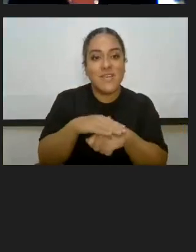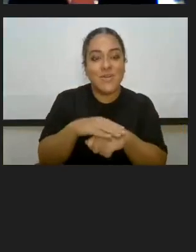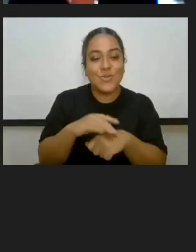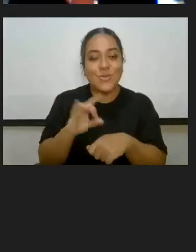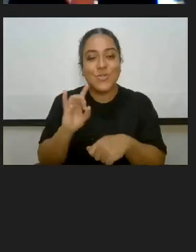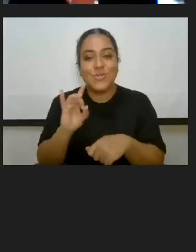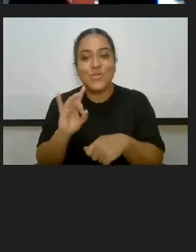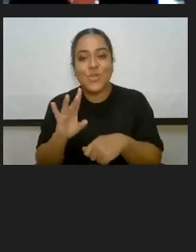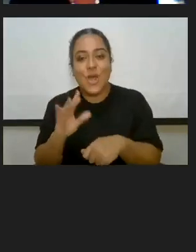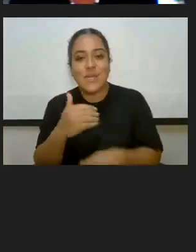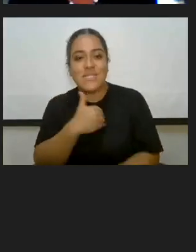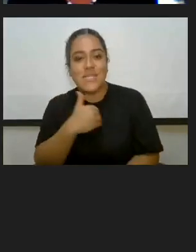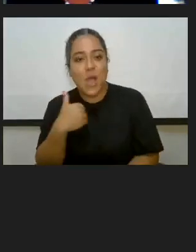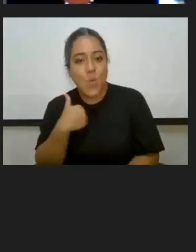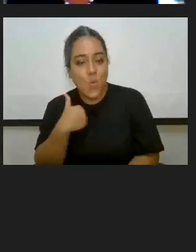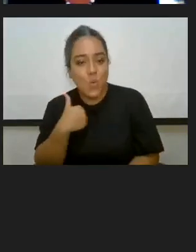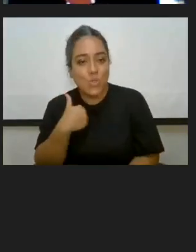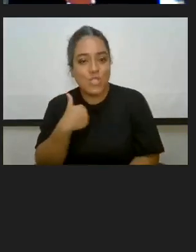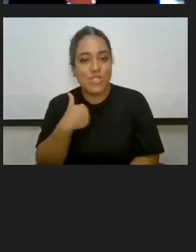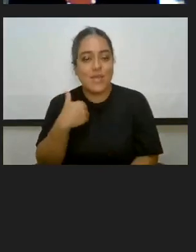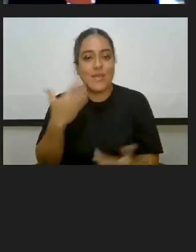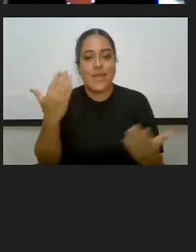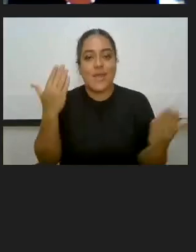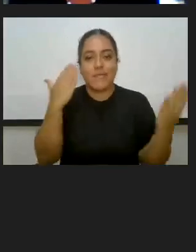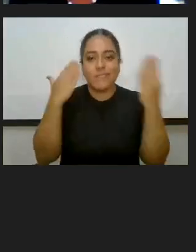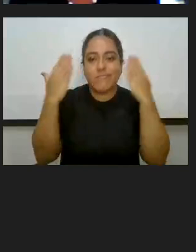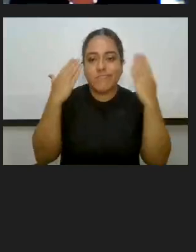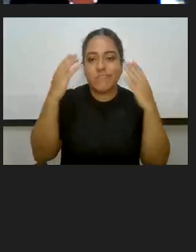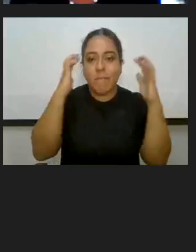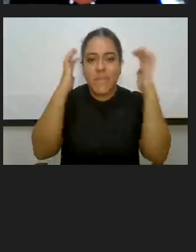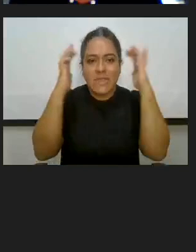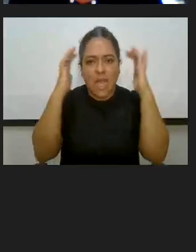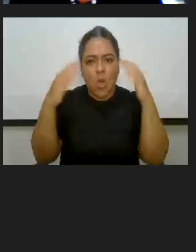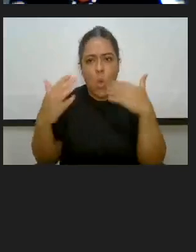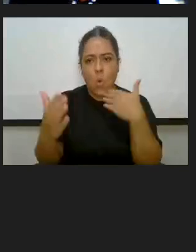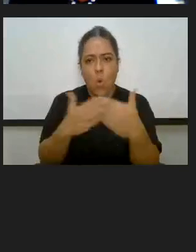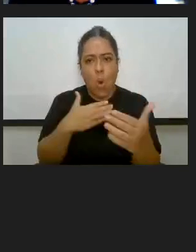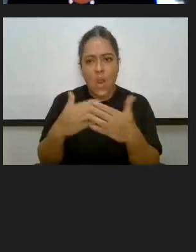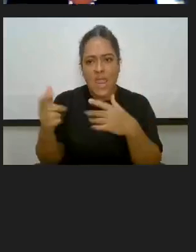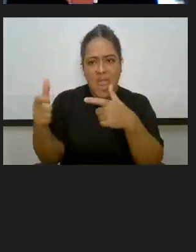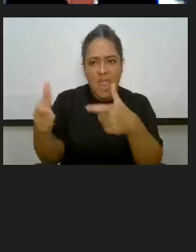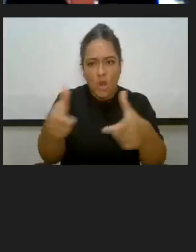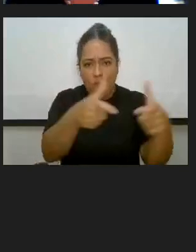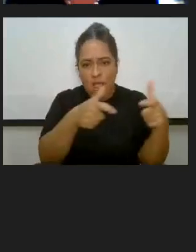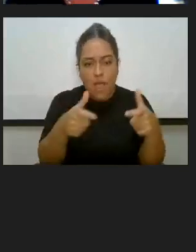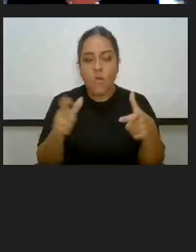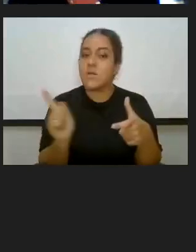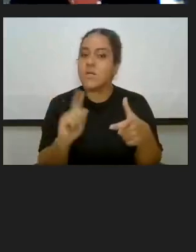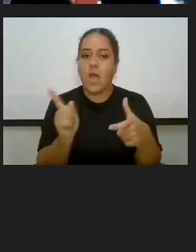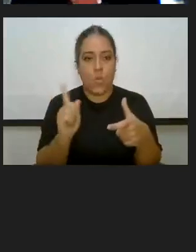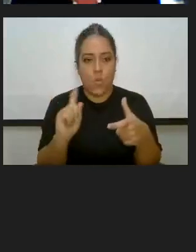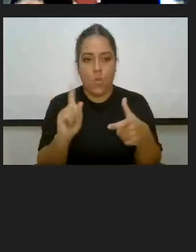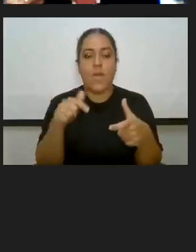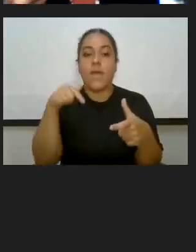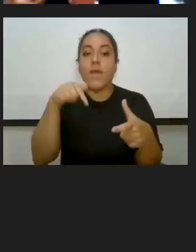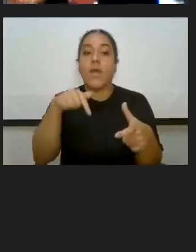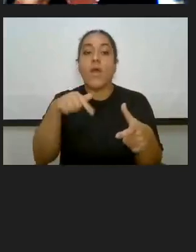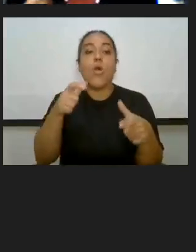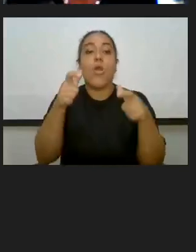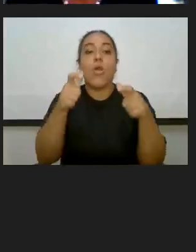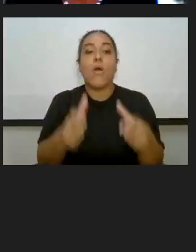sobre saúde mental a partir de um espaço qualquer. A gente está conversando a partir de um espaço que tem